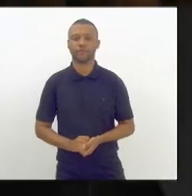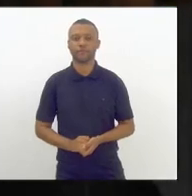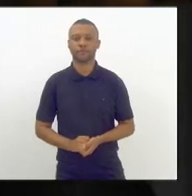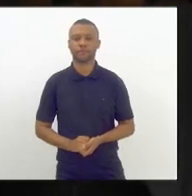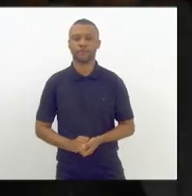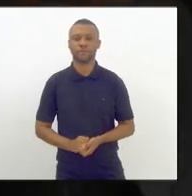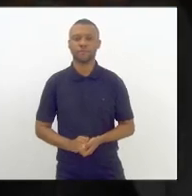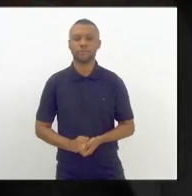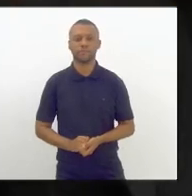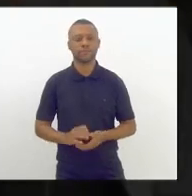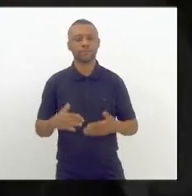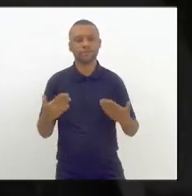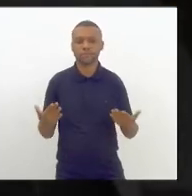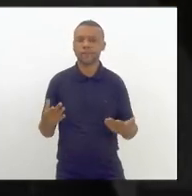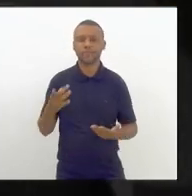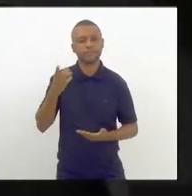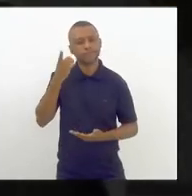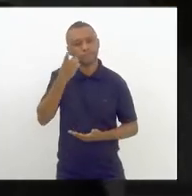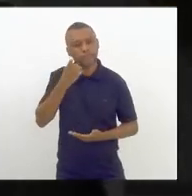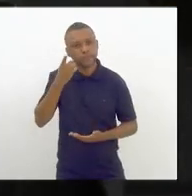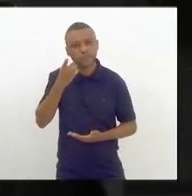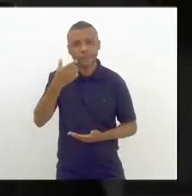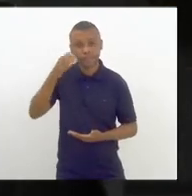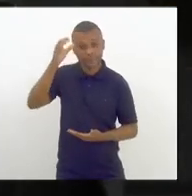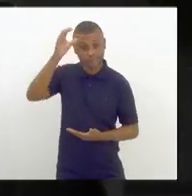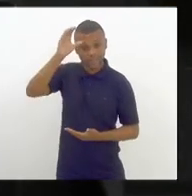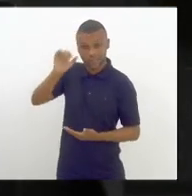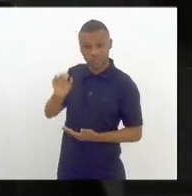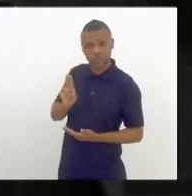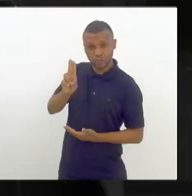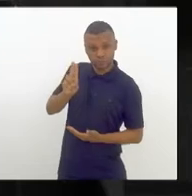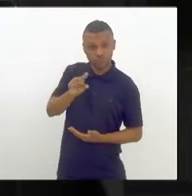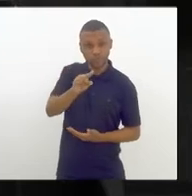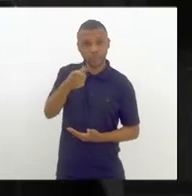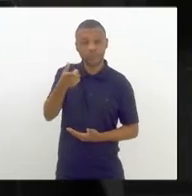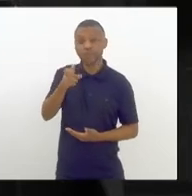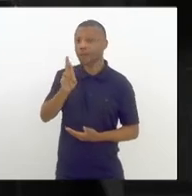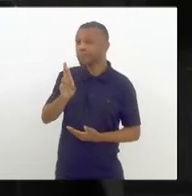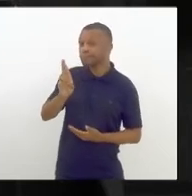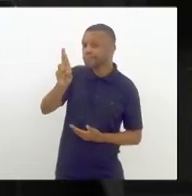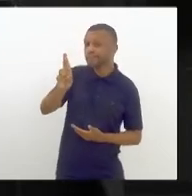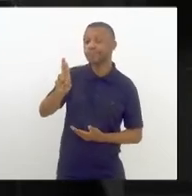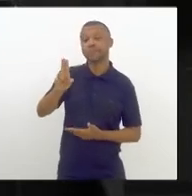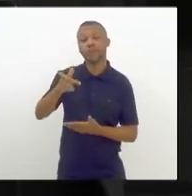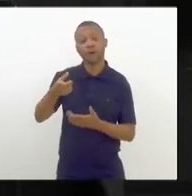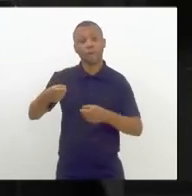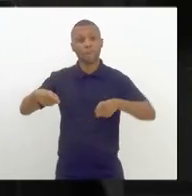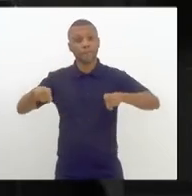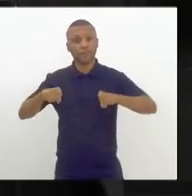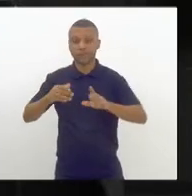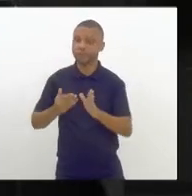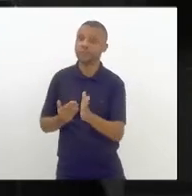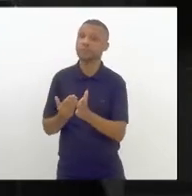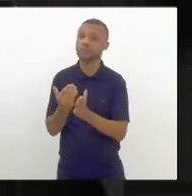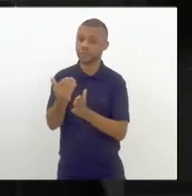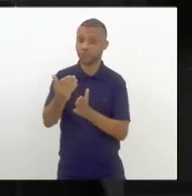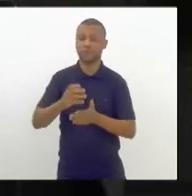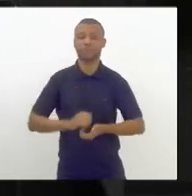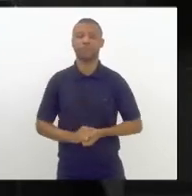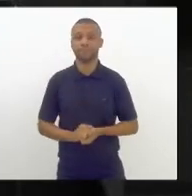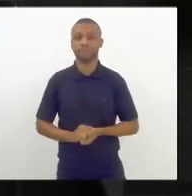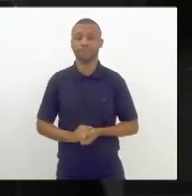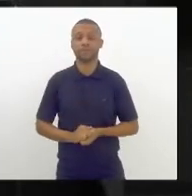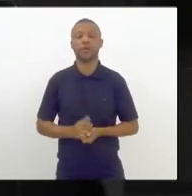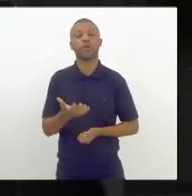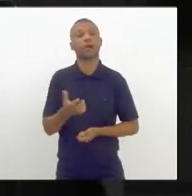deputada tia Ju que Preside aqui o expediente Inicial já aproveito